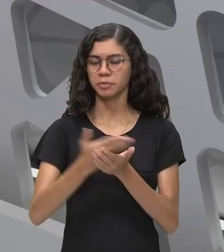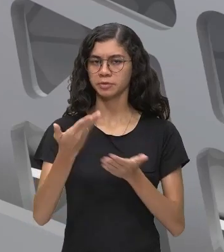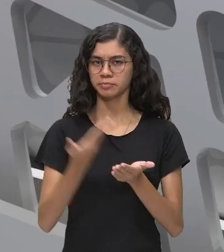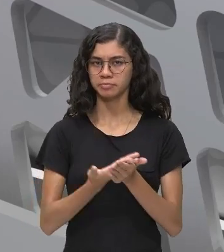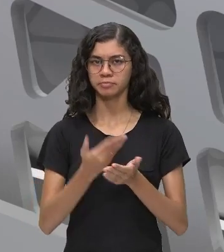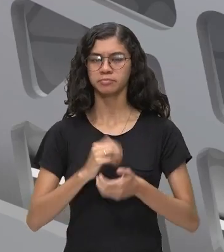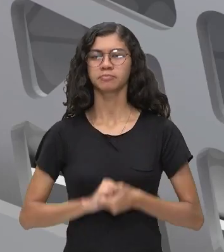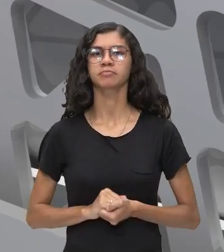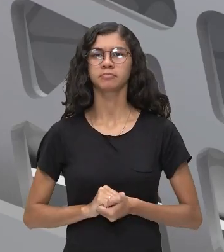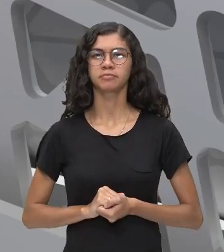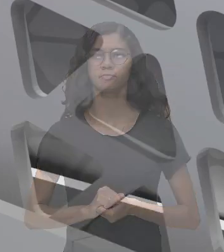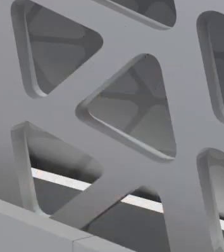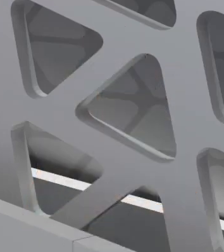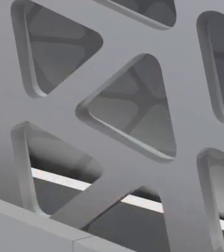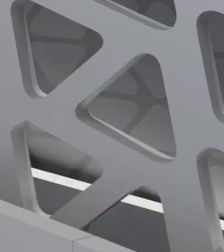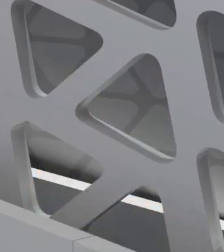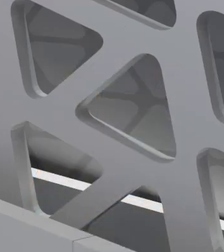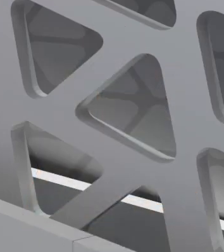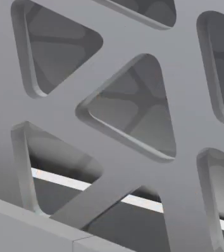aula.